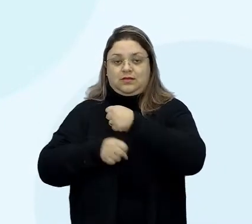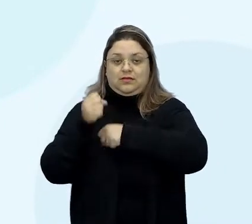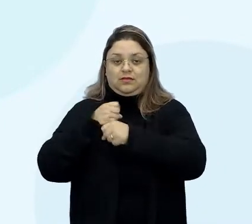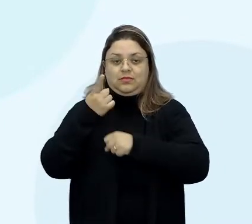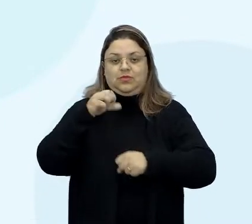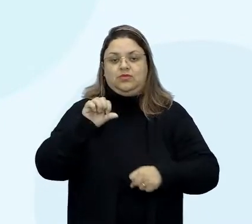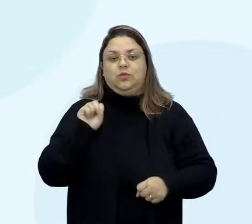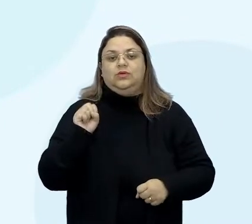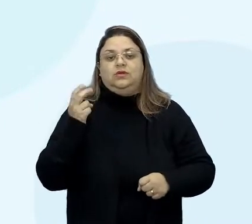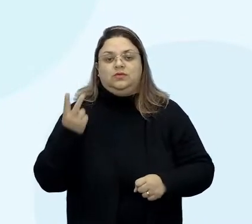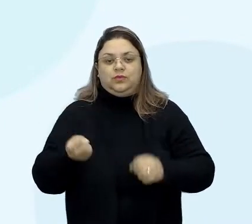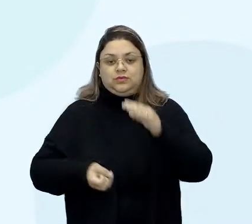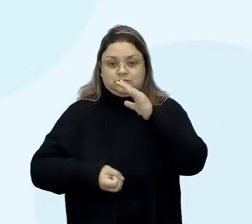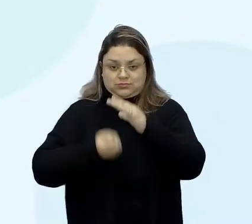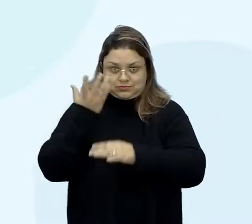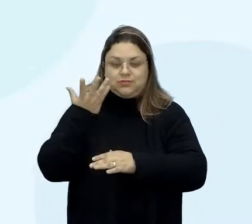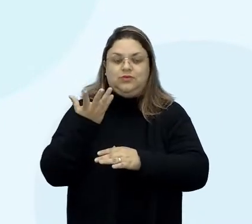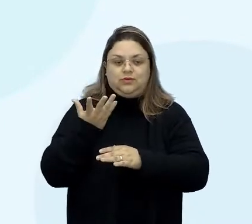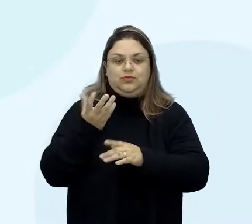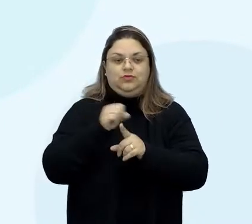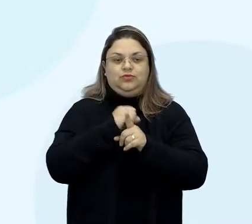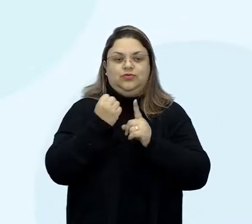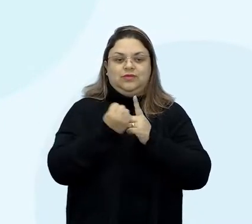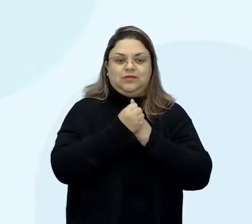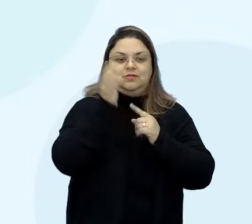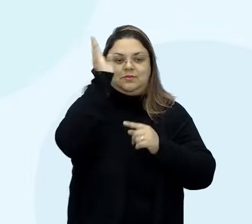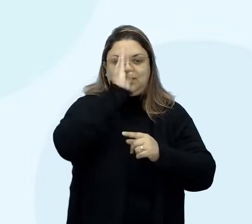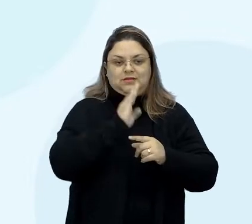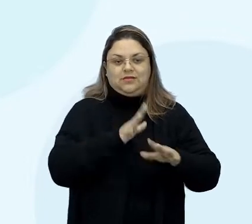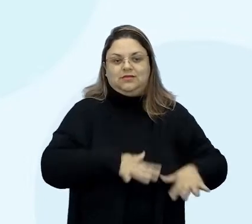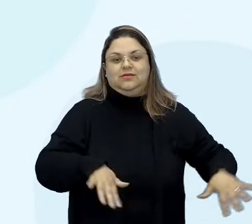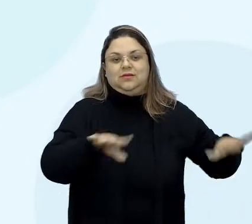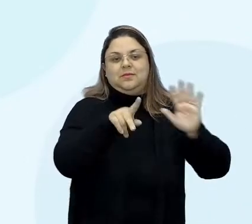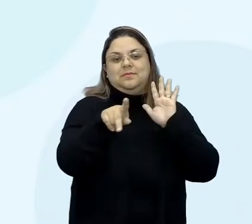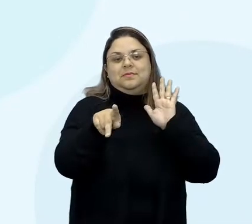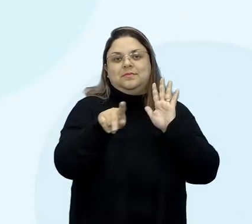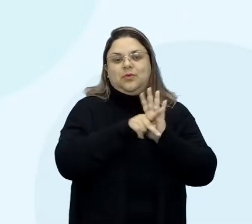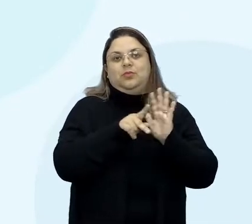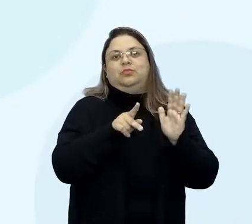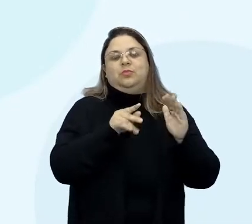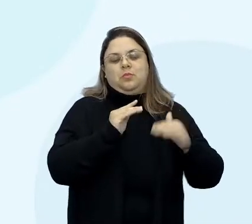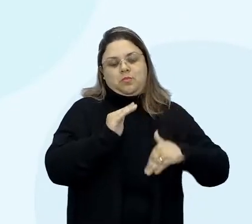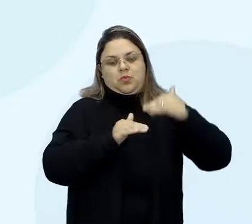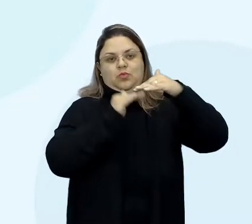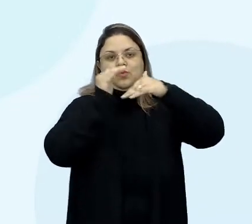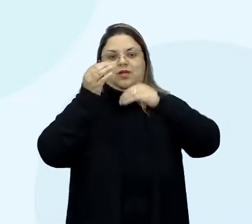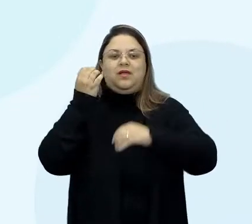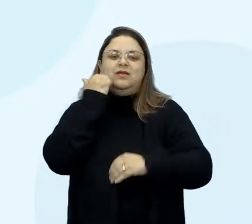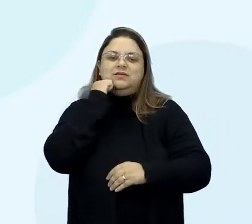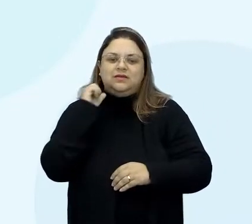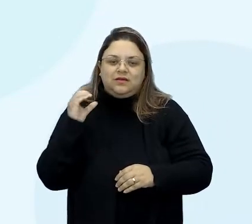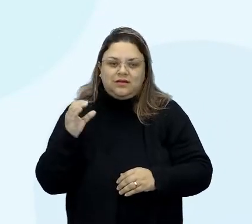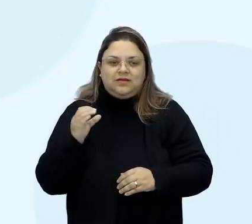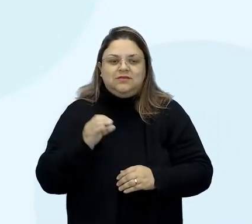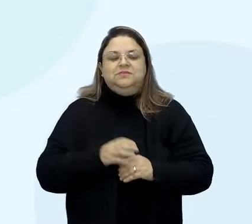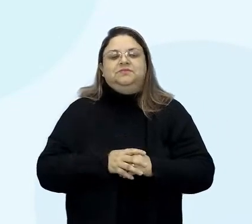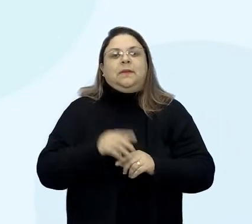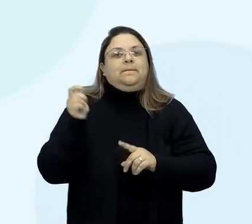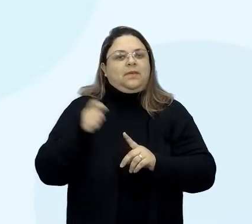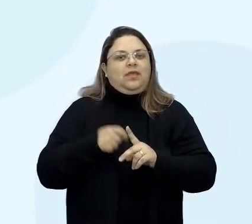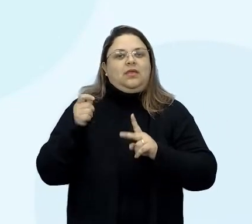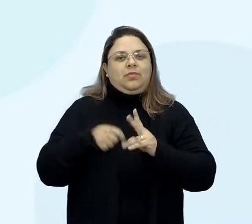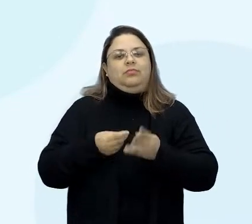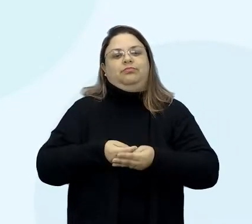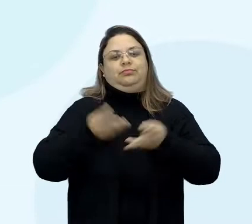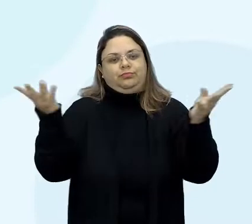Ciência, CBPC. SBPC, tá aí na lei direito, de frequência mensal. Sua primeira edição